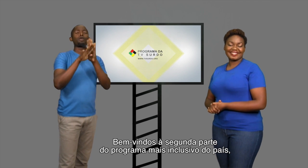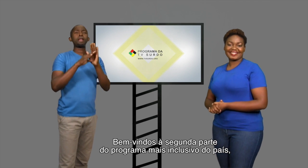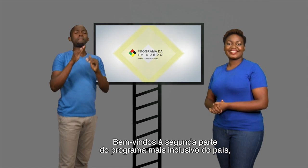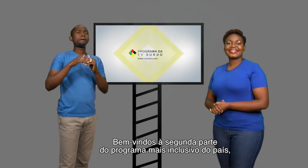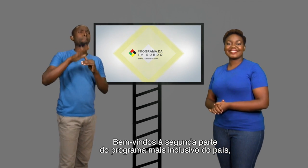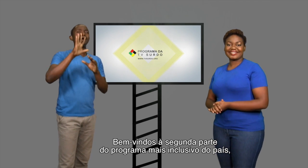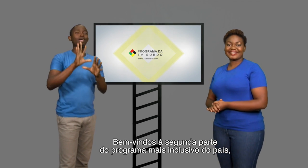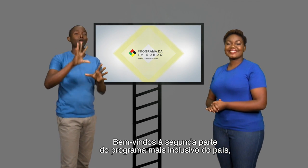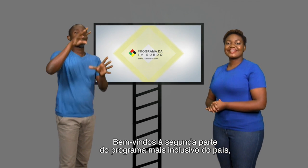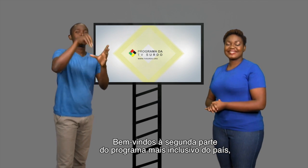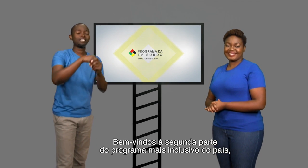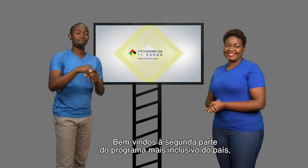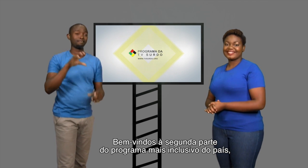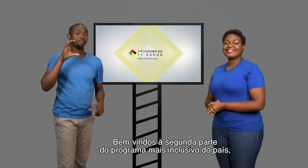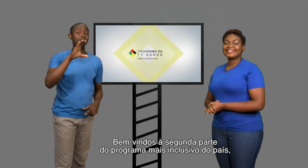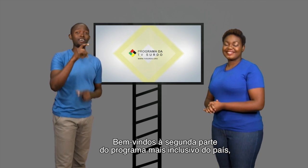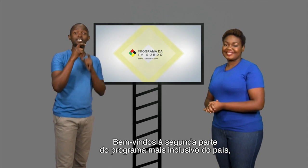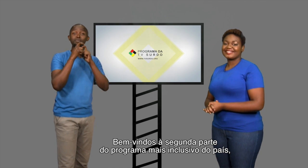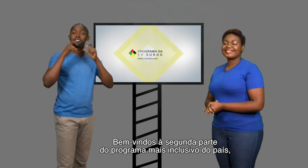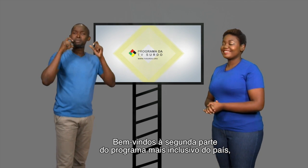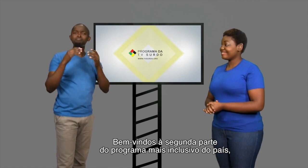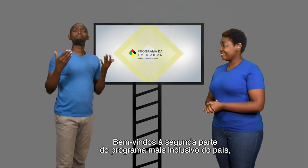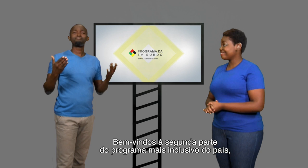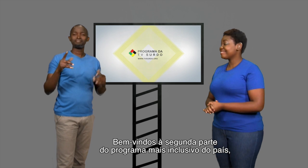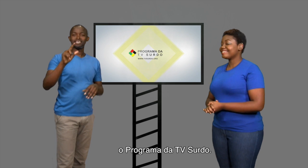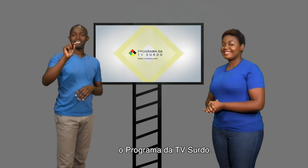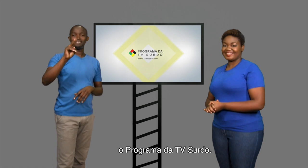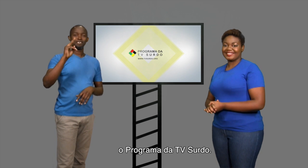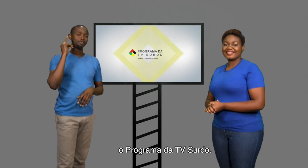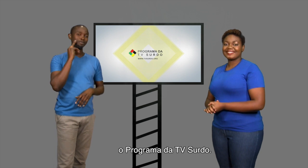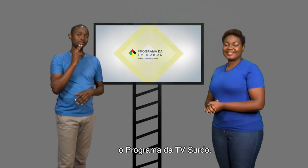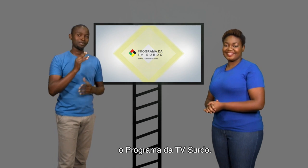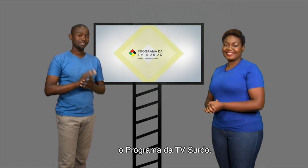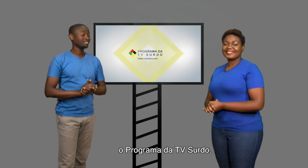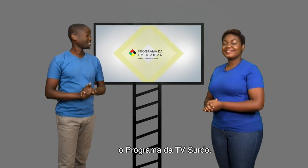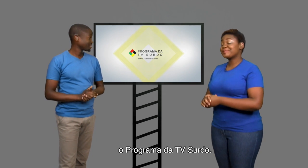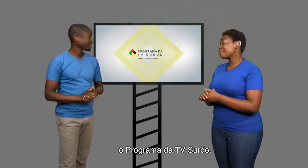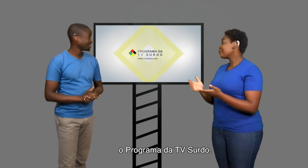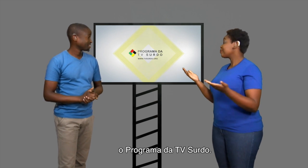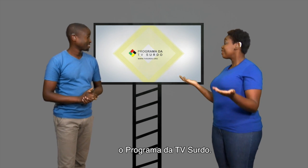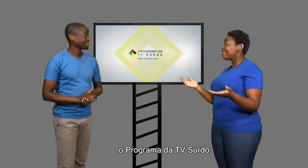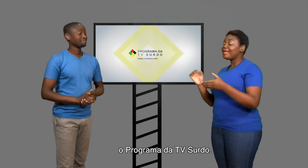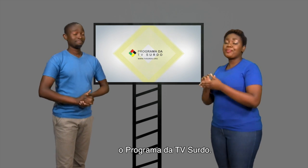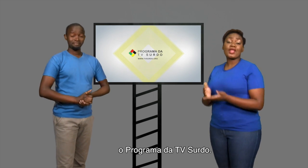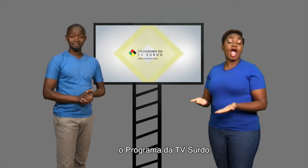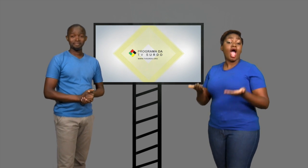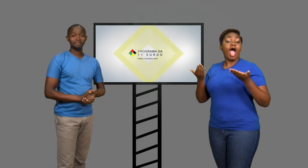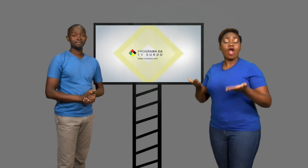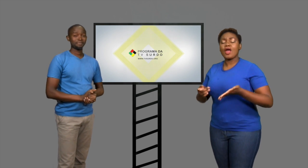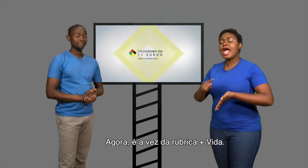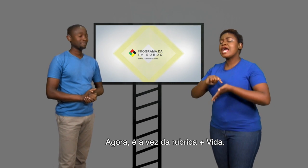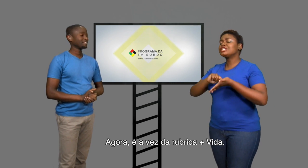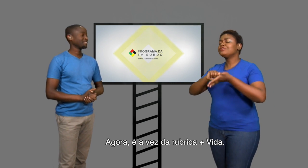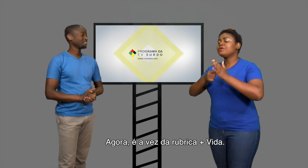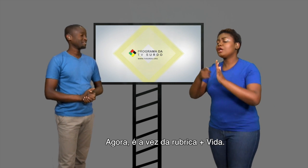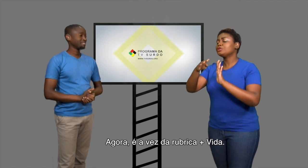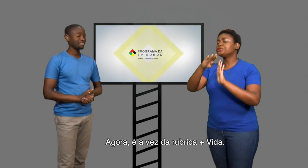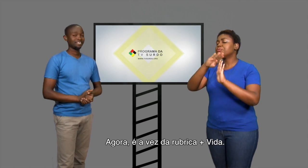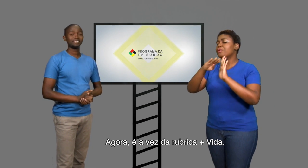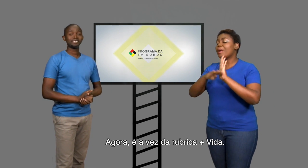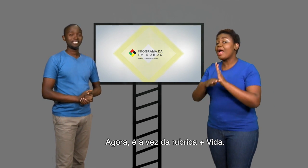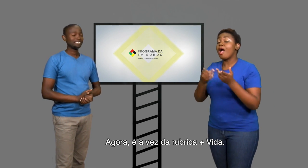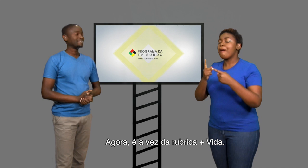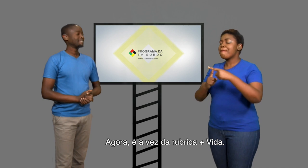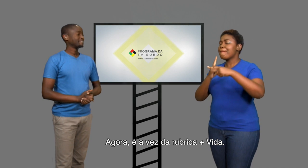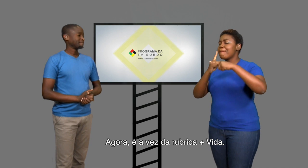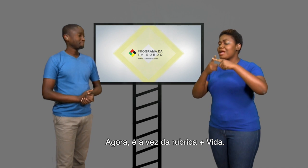Bem-vindos à segunda parte do programa mais inclusivo do país, o programa da TV Surdo. Agora é a